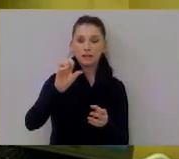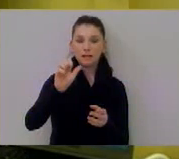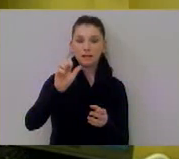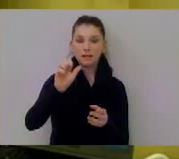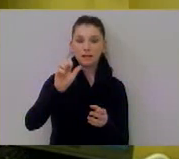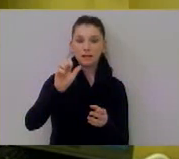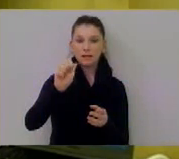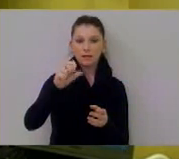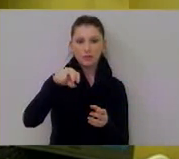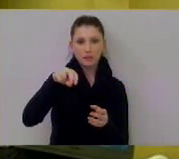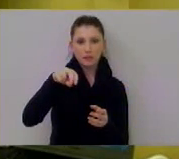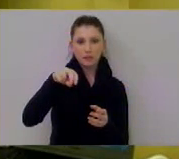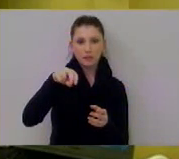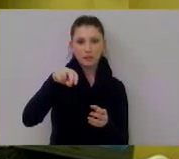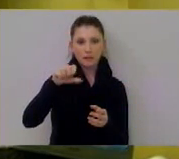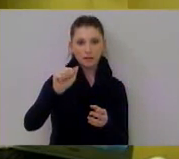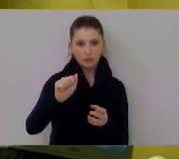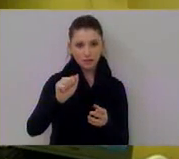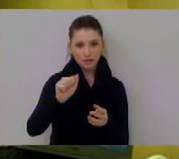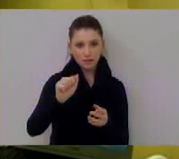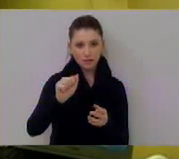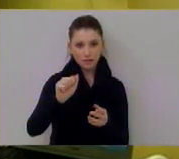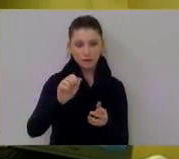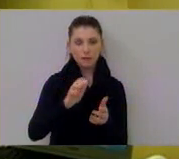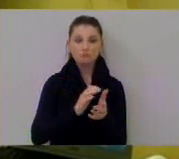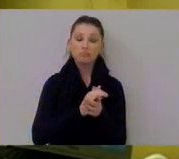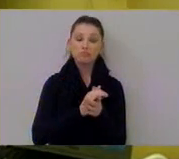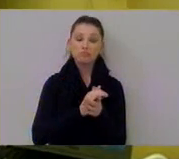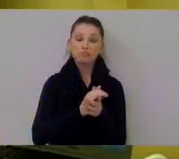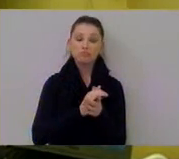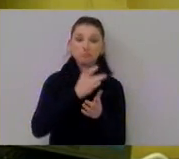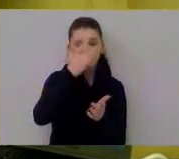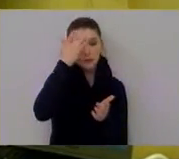As pessoas que estão assistindo pela internet.